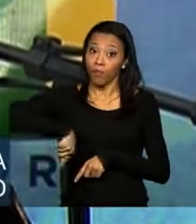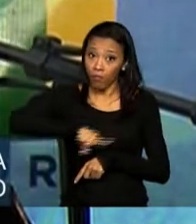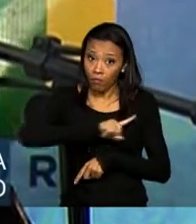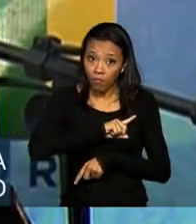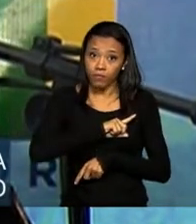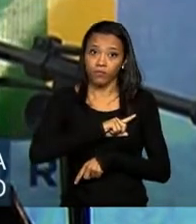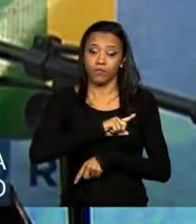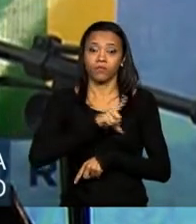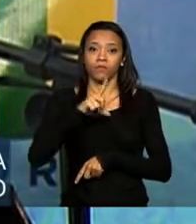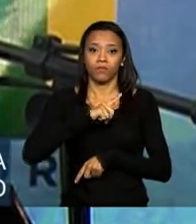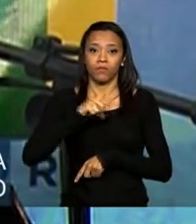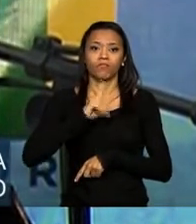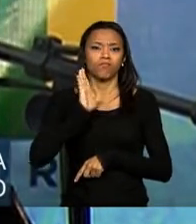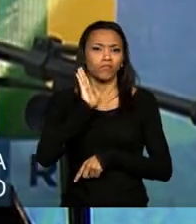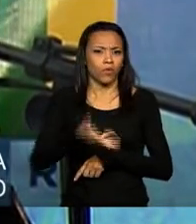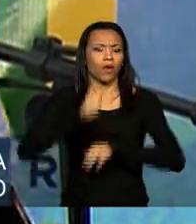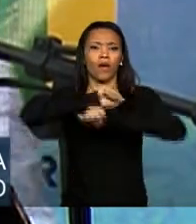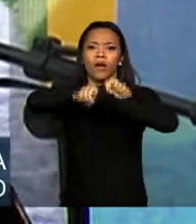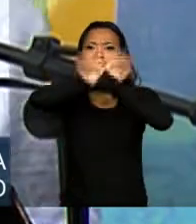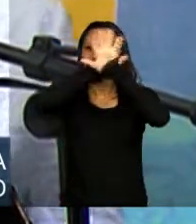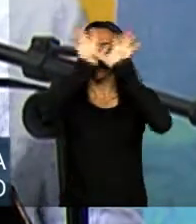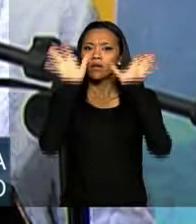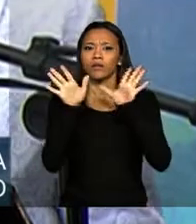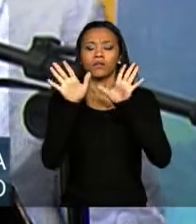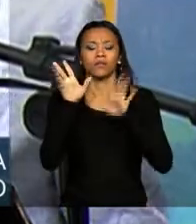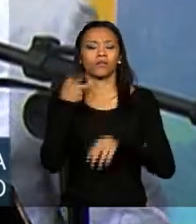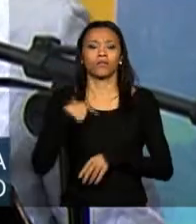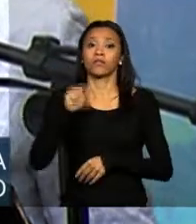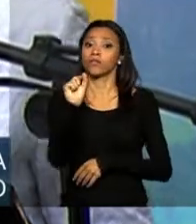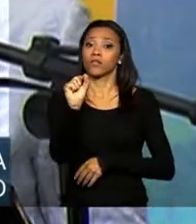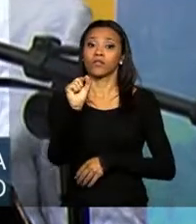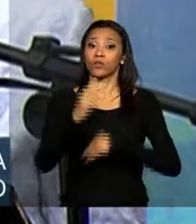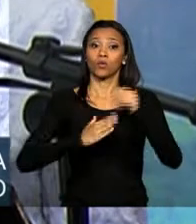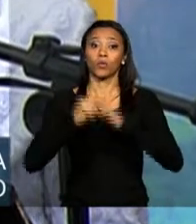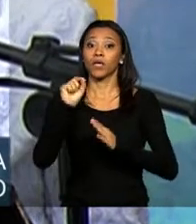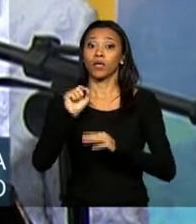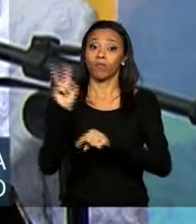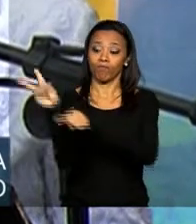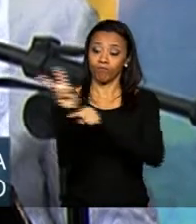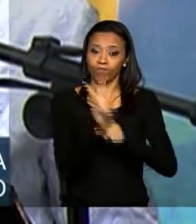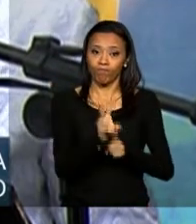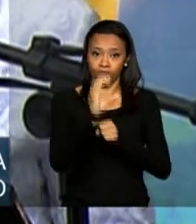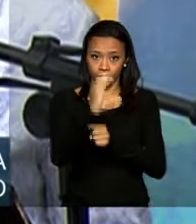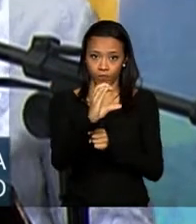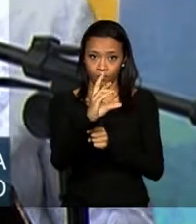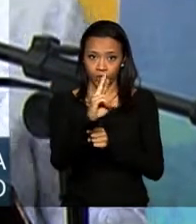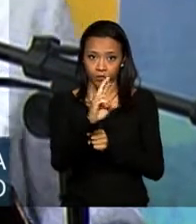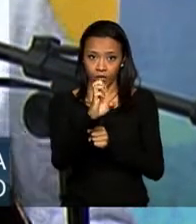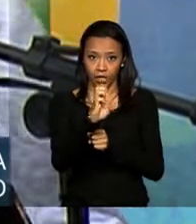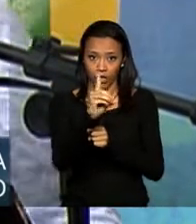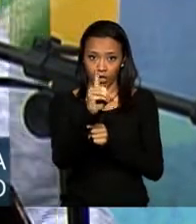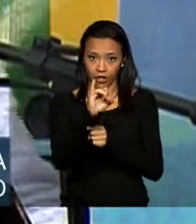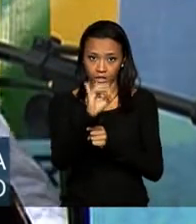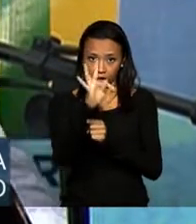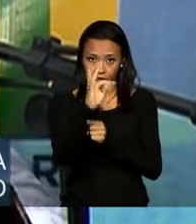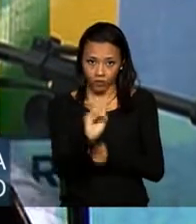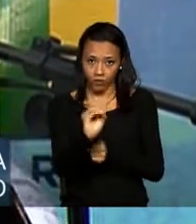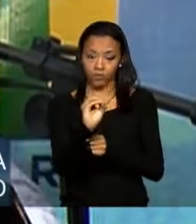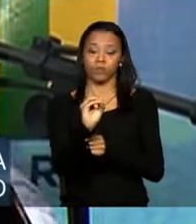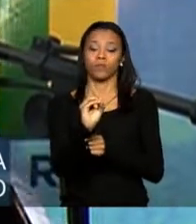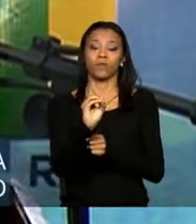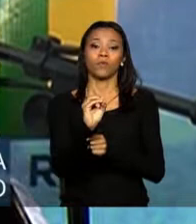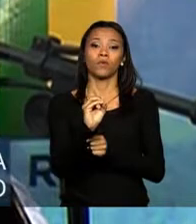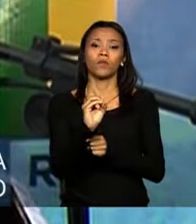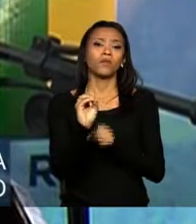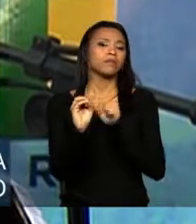temos clareza da importância do crédito Oi e da